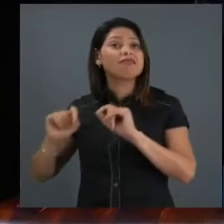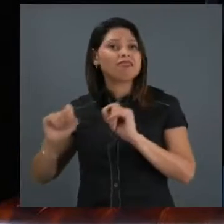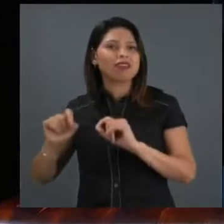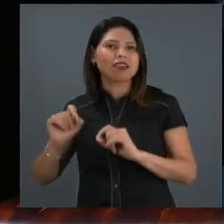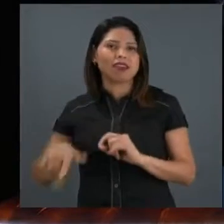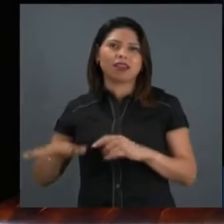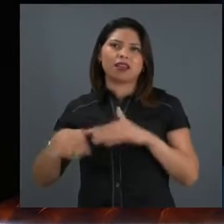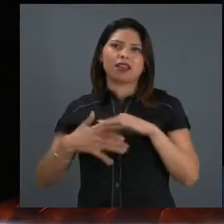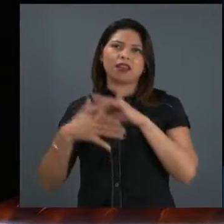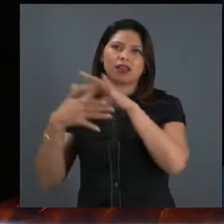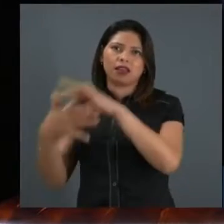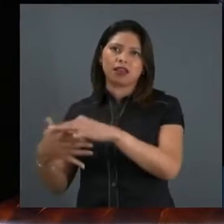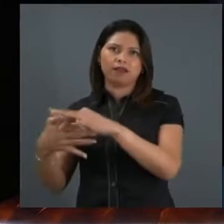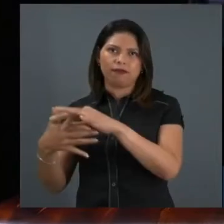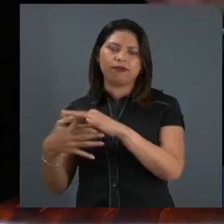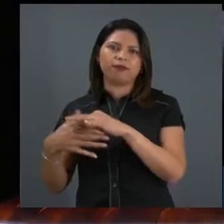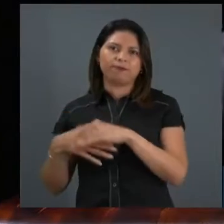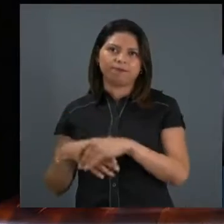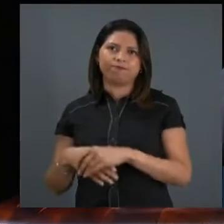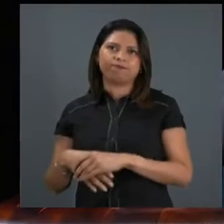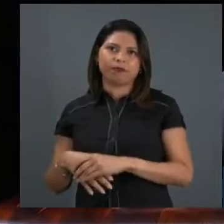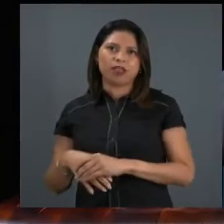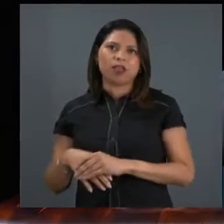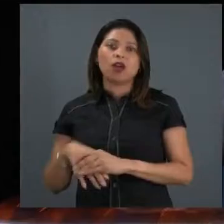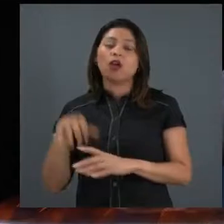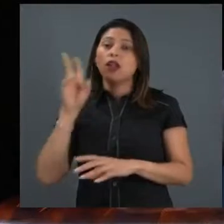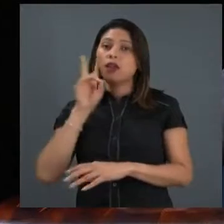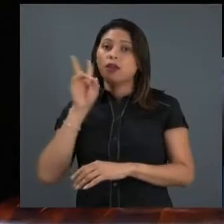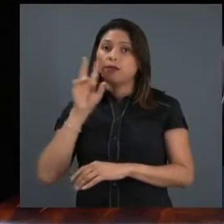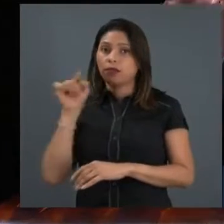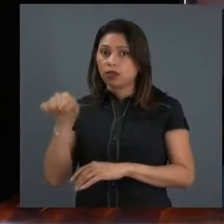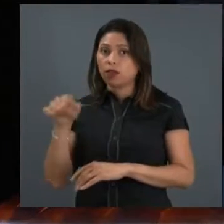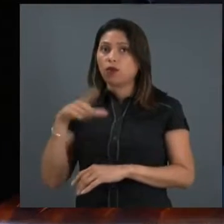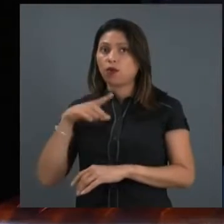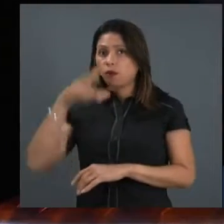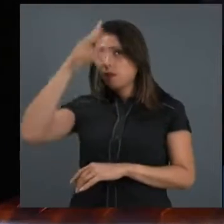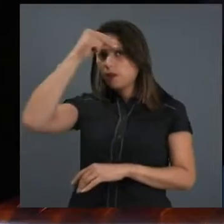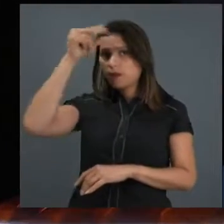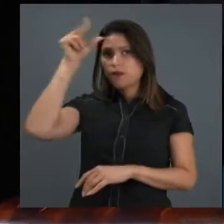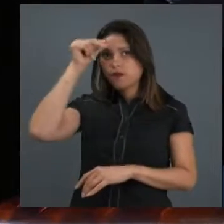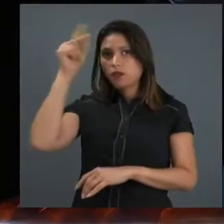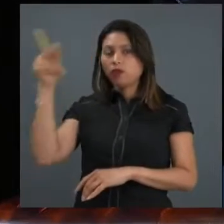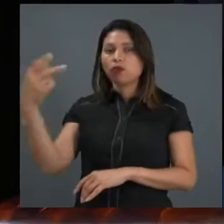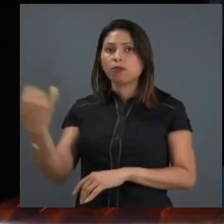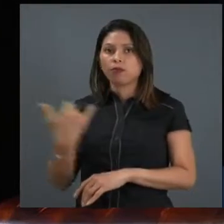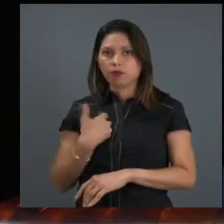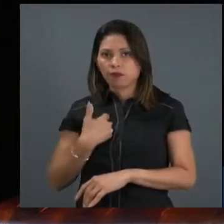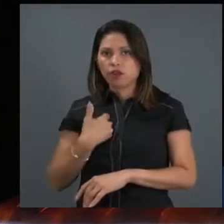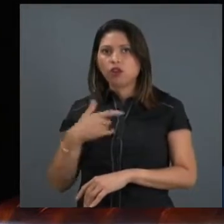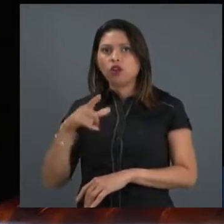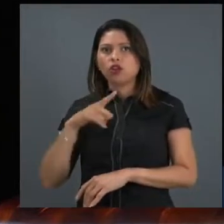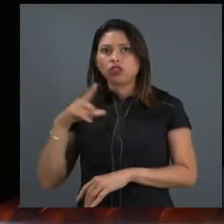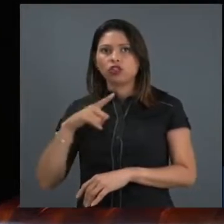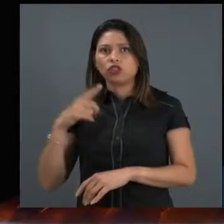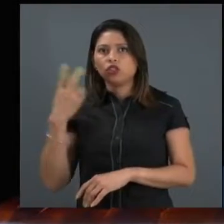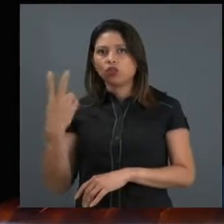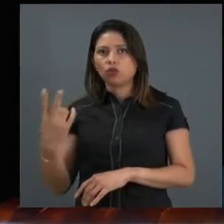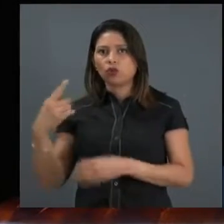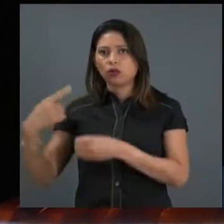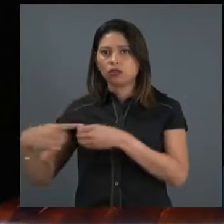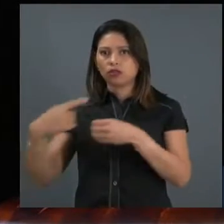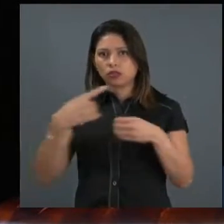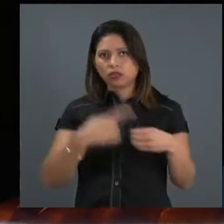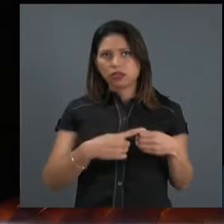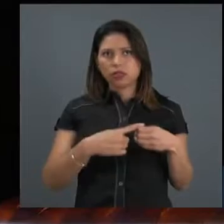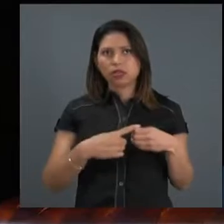E me lembro da declaração, inclusive, de um prefeito. Eu tinha 2 regiões da cidade para mandar o socorro.